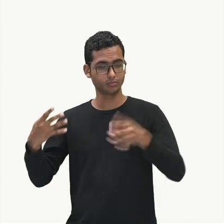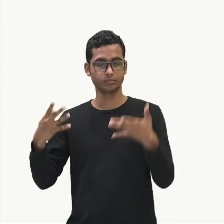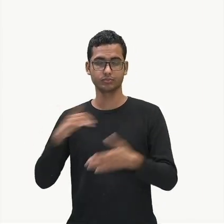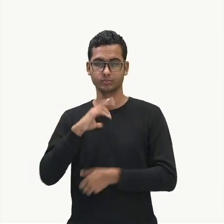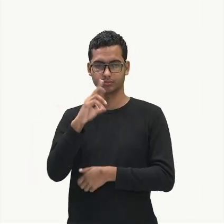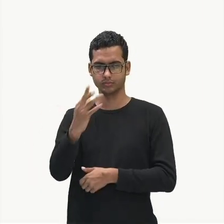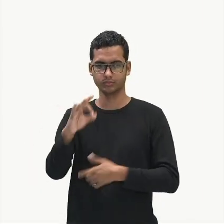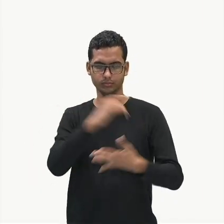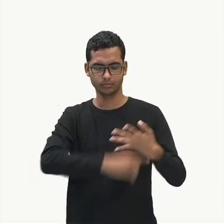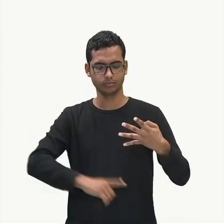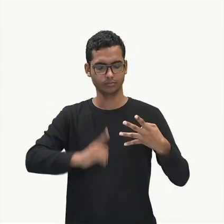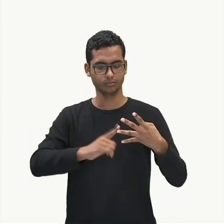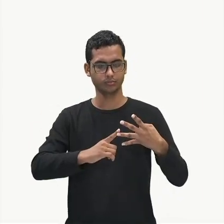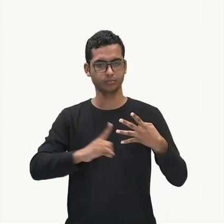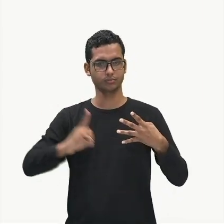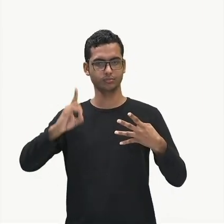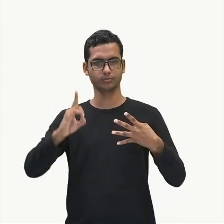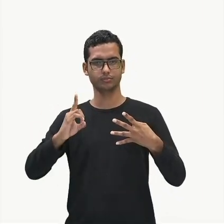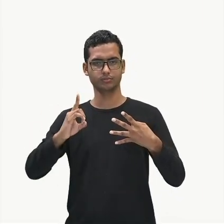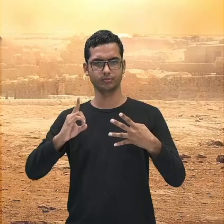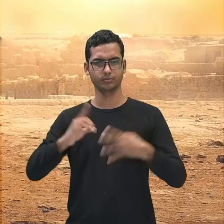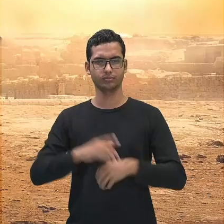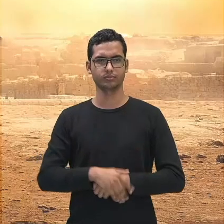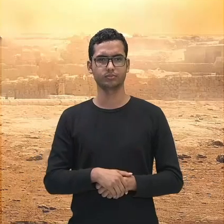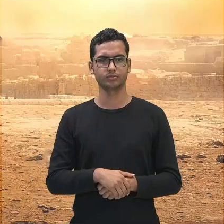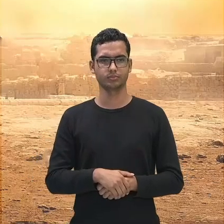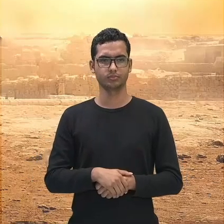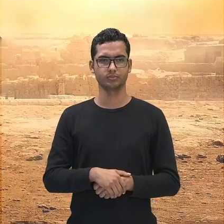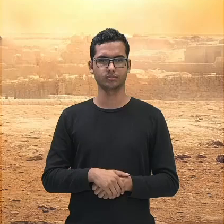a letra D.